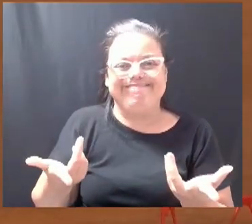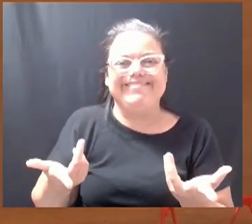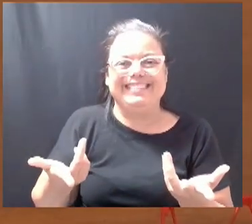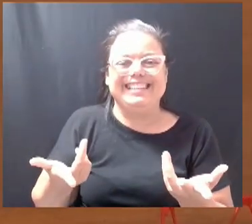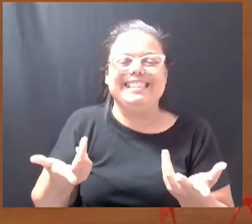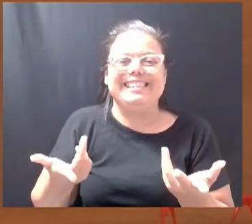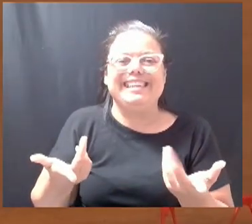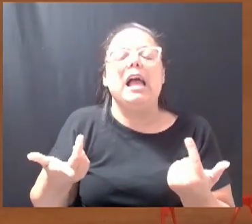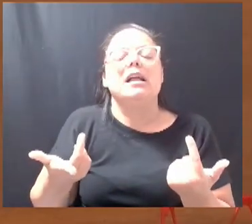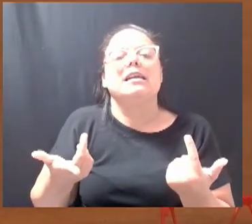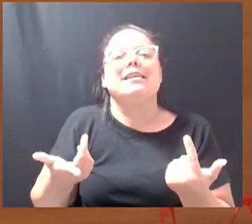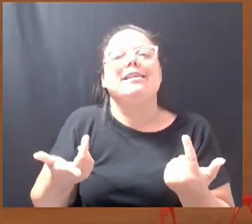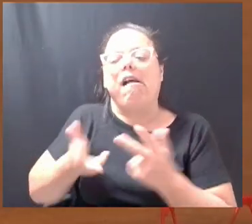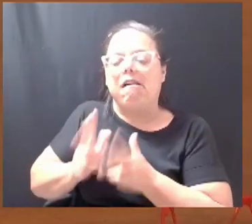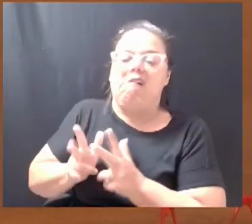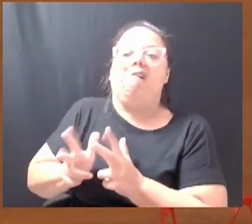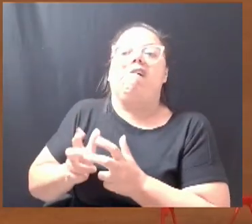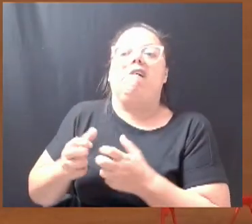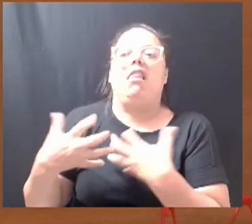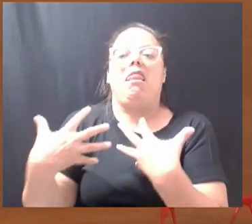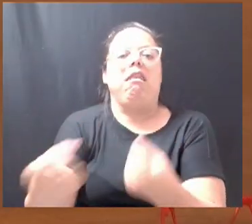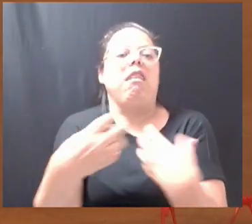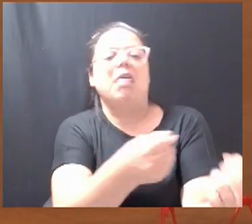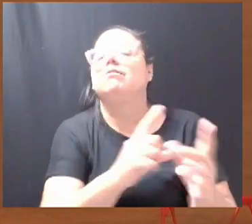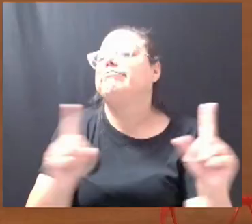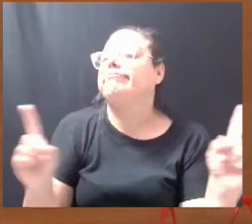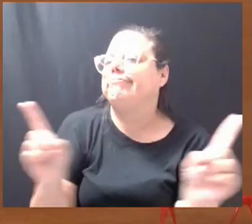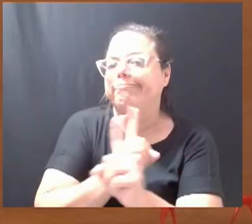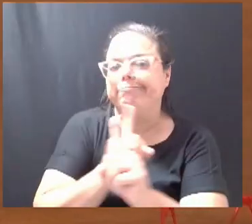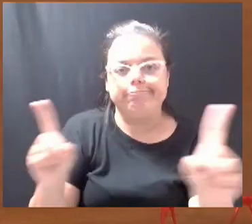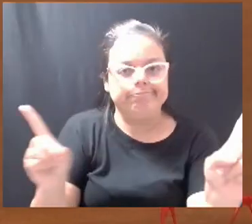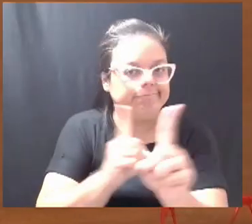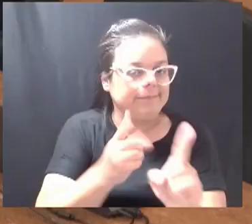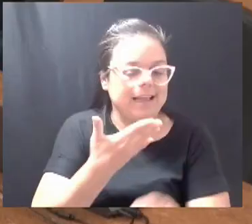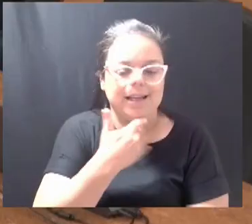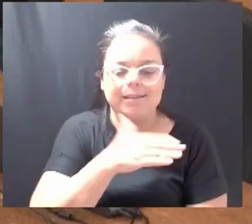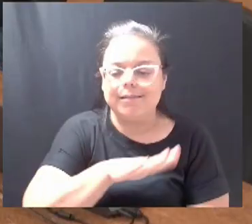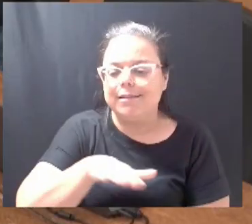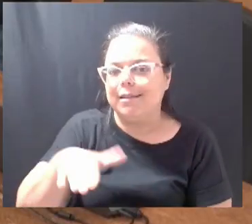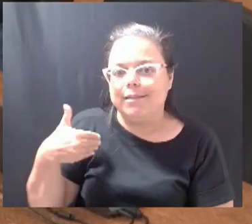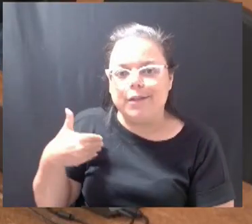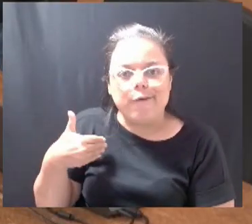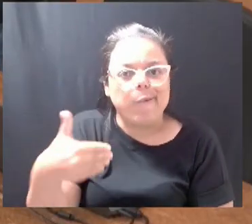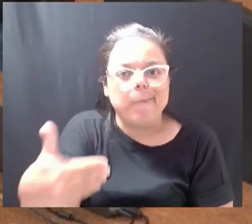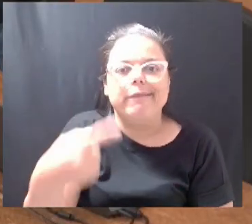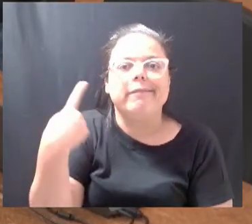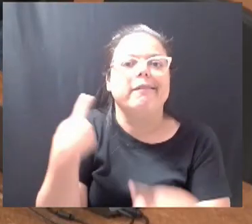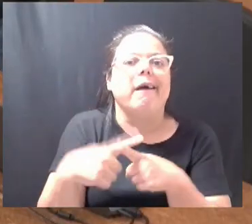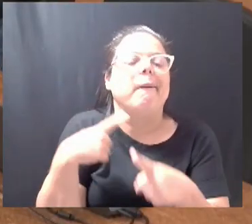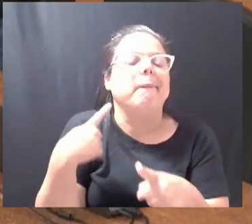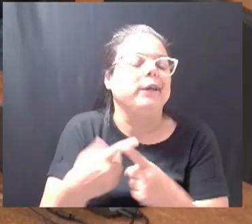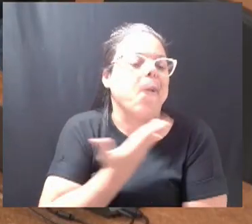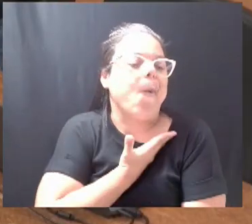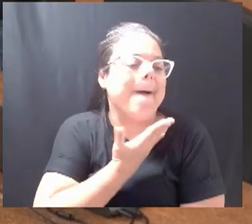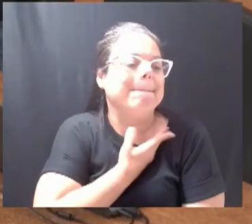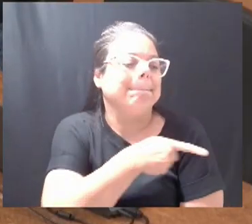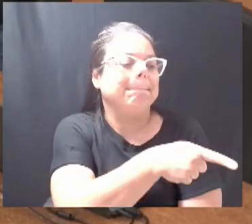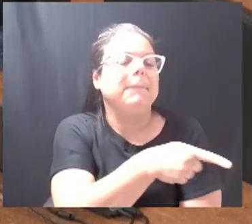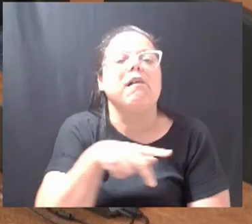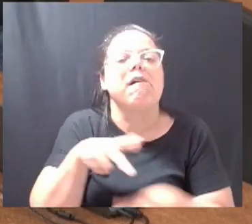não Gagueira pega. pega, exatamente. Nenhuma criança vai começar a gaguejar porque Ou por está imitação, convivendo com né? um amiguinho que gagueja. Não é